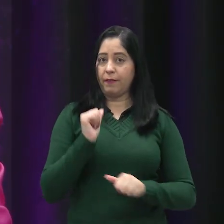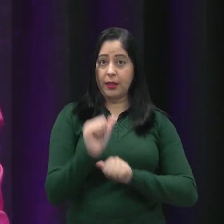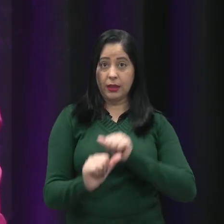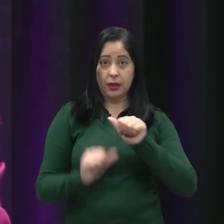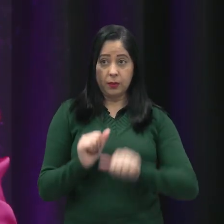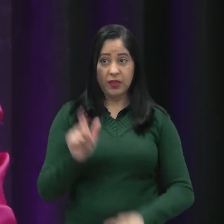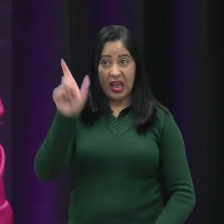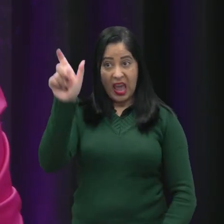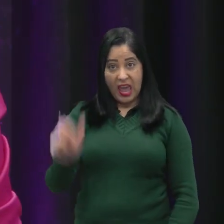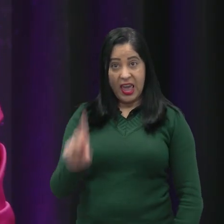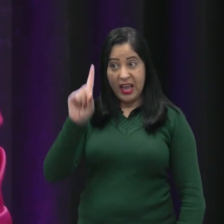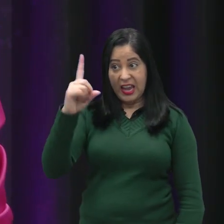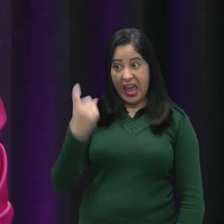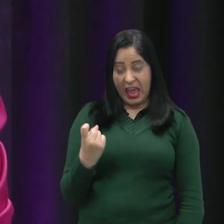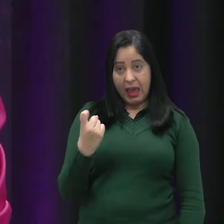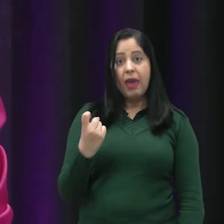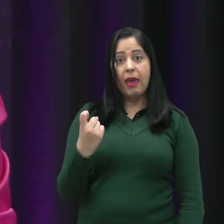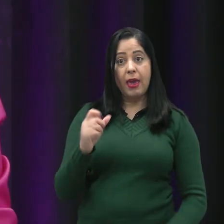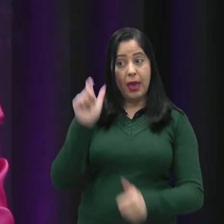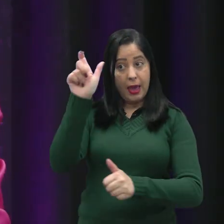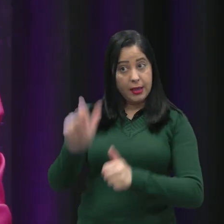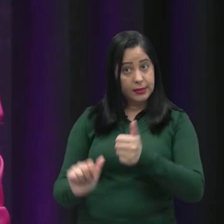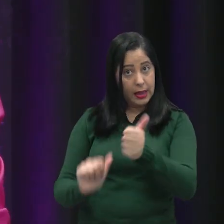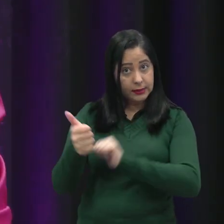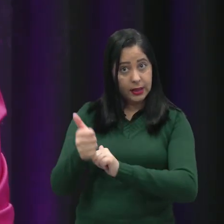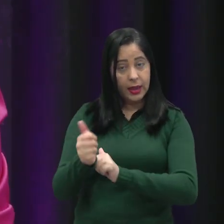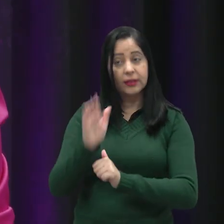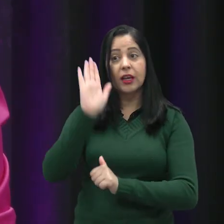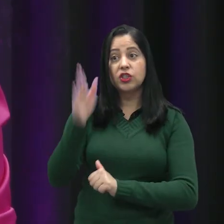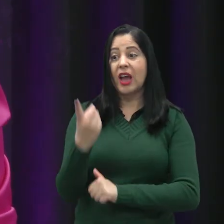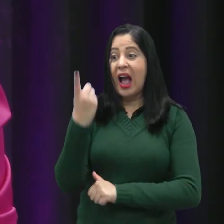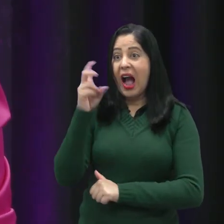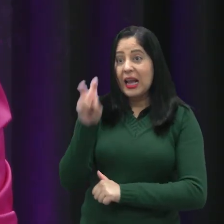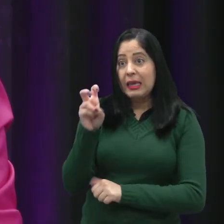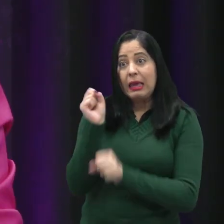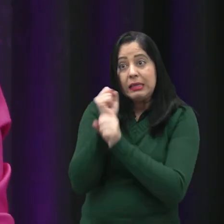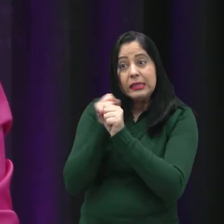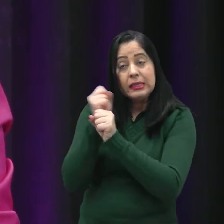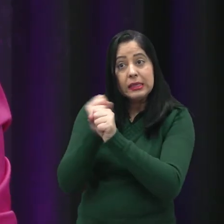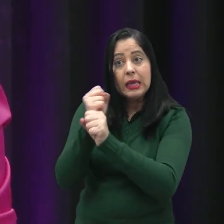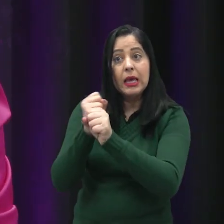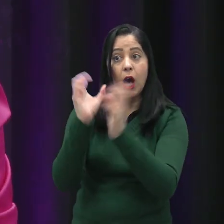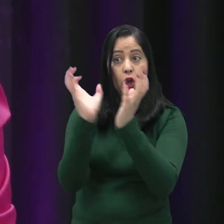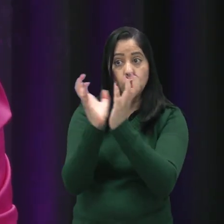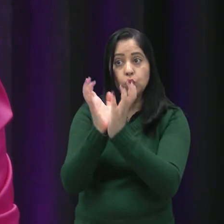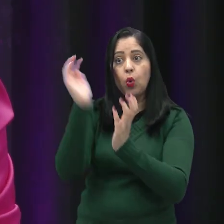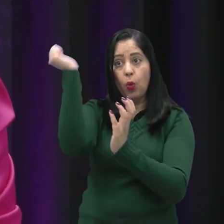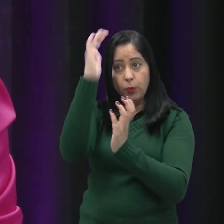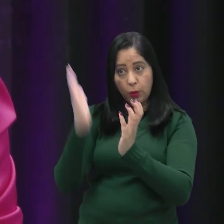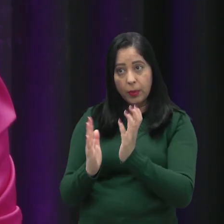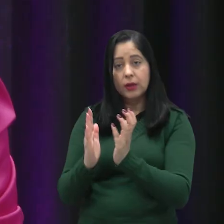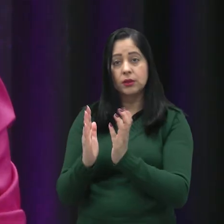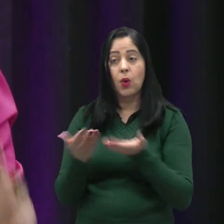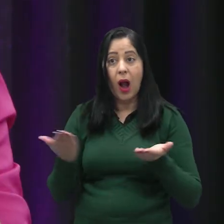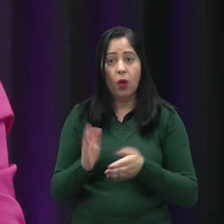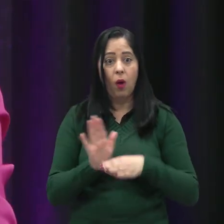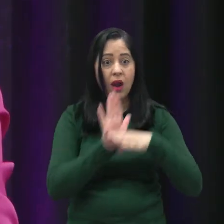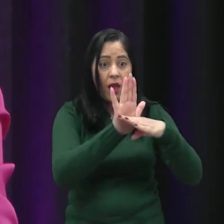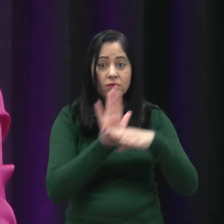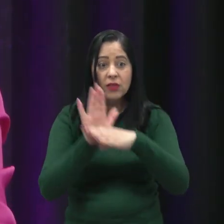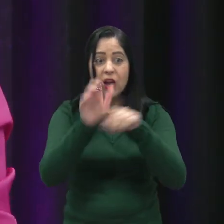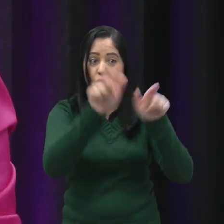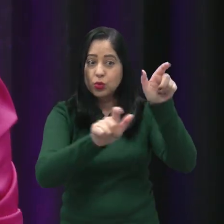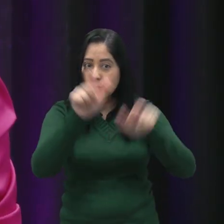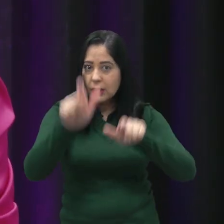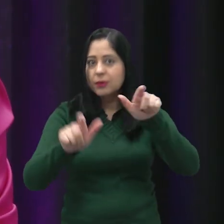da categoria de 87 quilos, tem 15 anos de seleção brasileira e vem transformando vidas através do esporte e